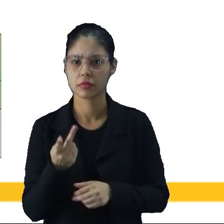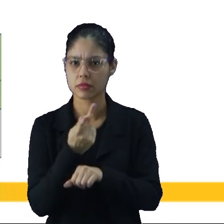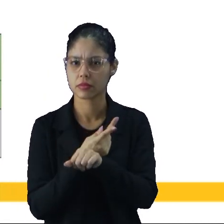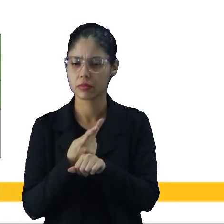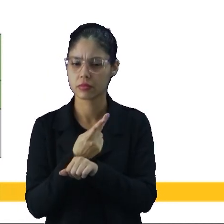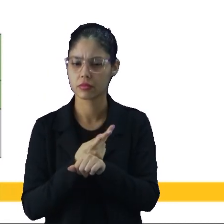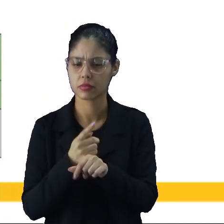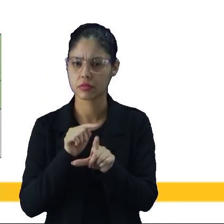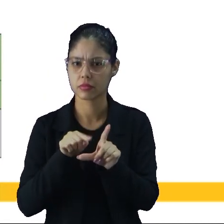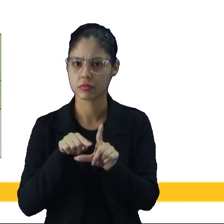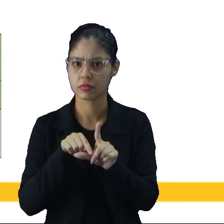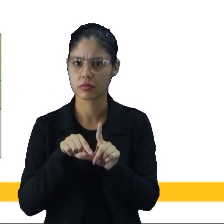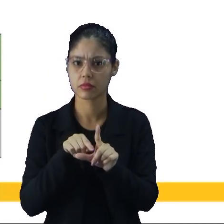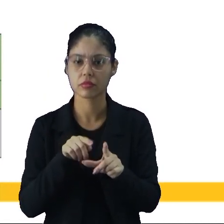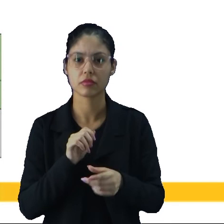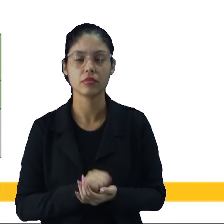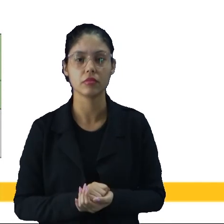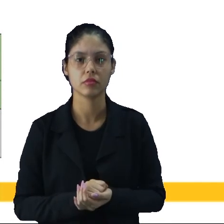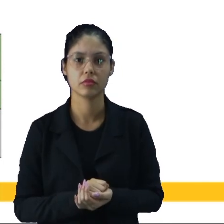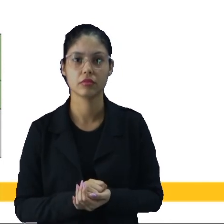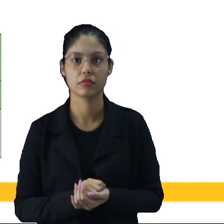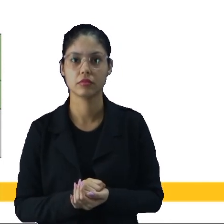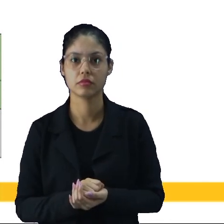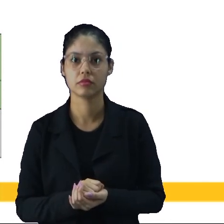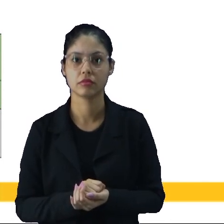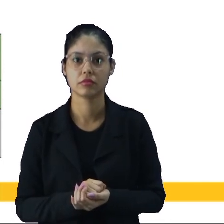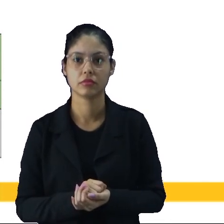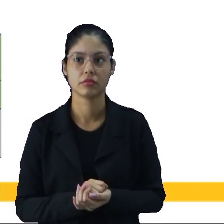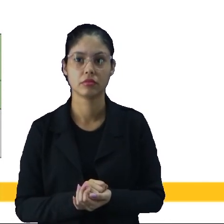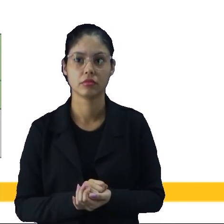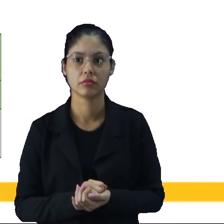o ângulo. Seno de 3π sobre 2.